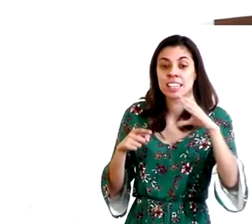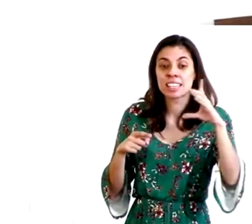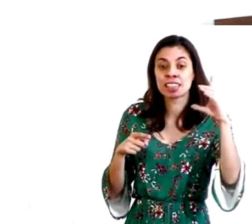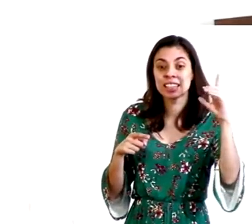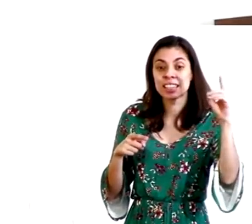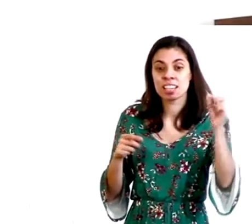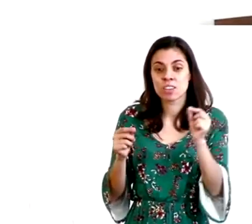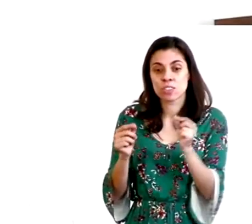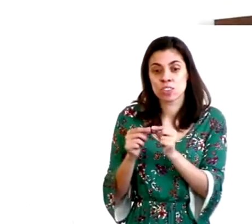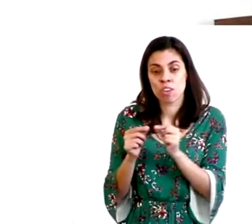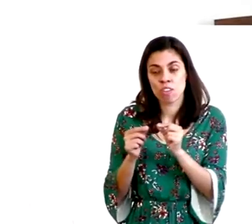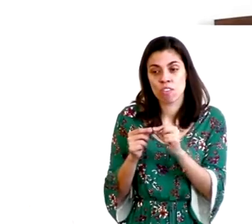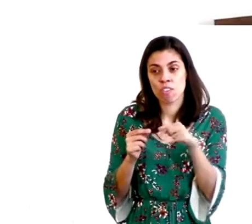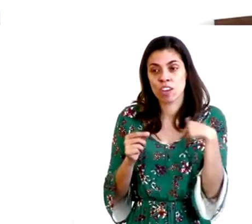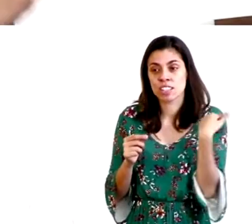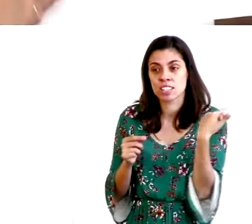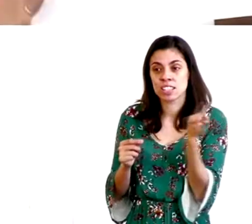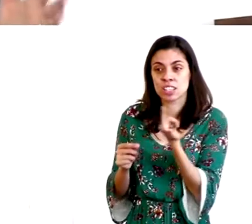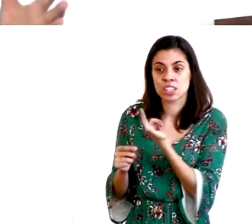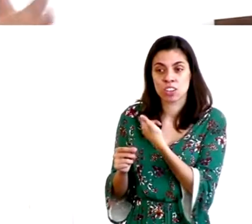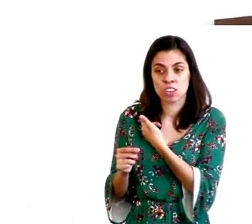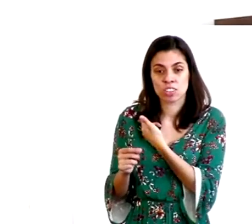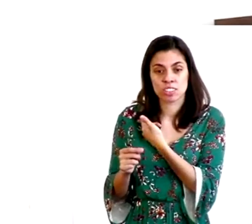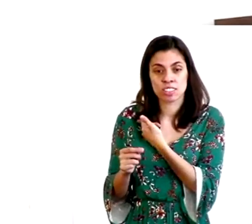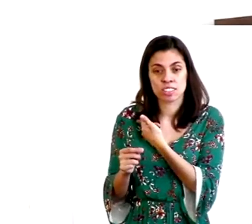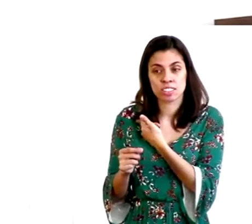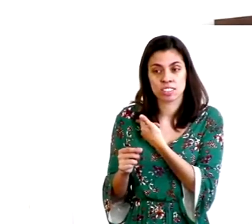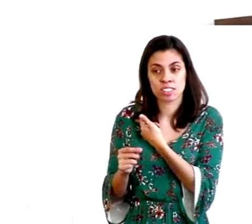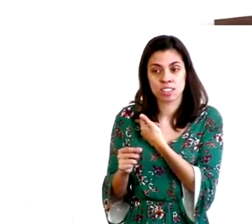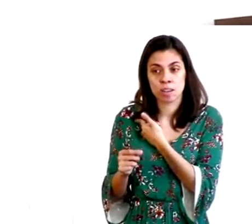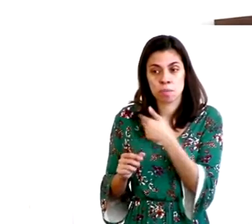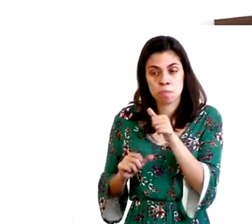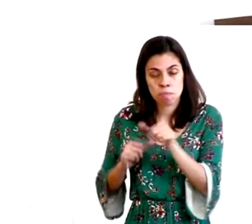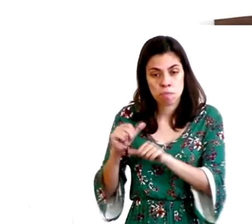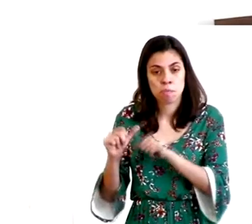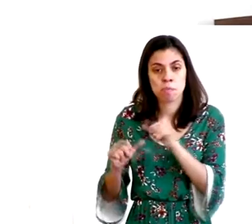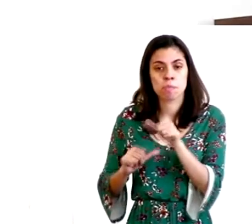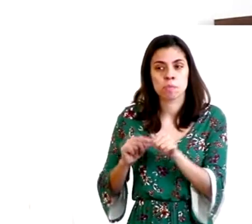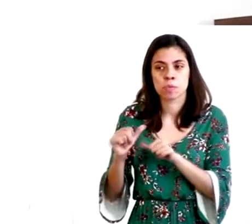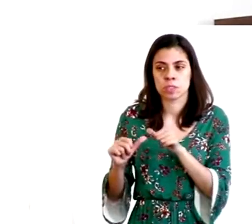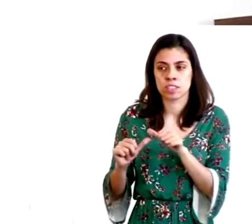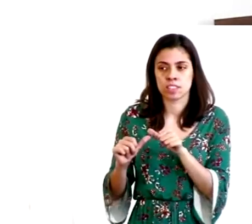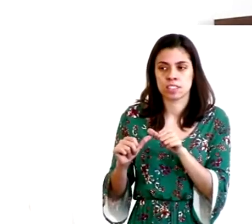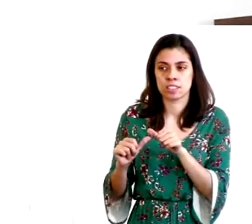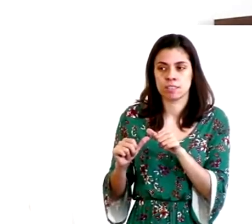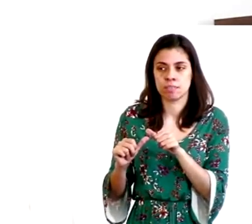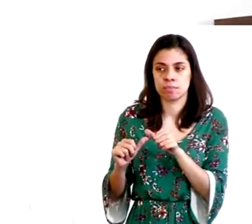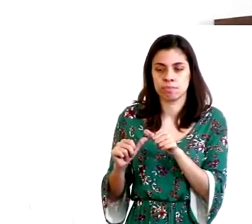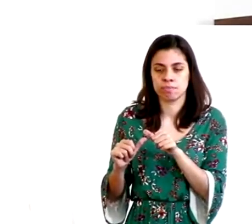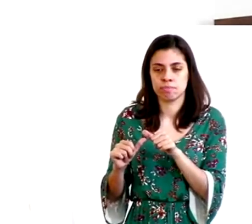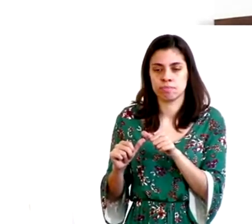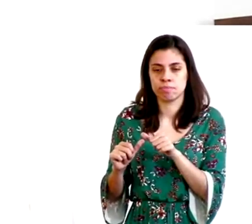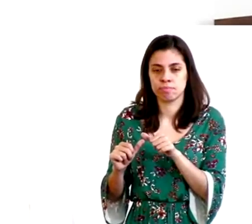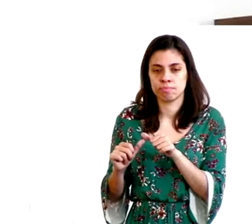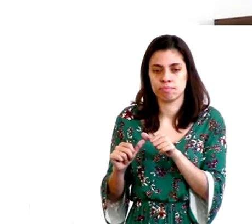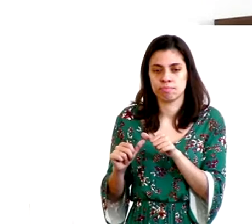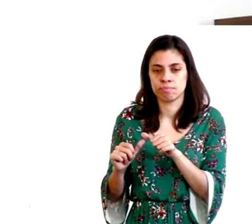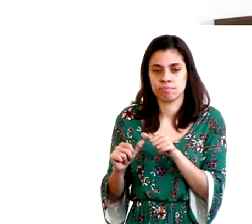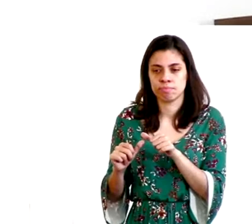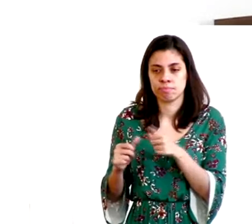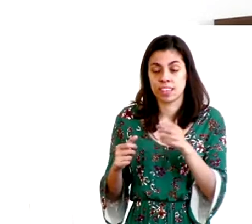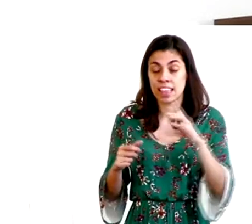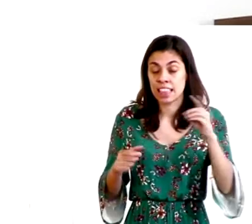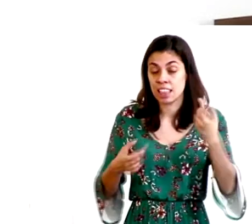mudança em homens e mulheres ao longo da história. Está produzindo neles